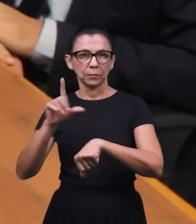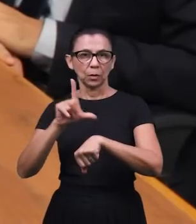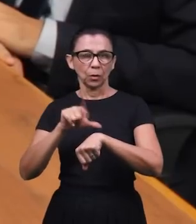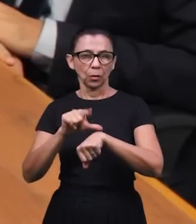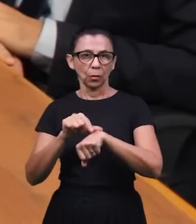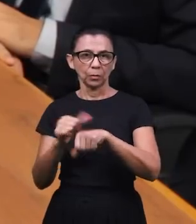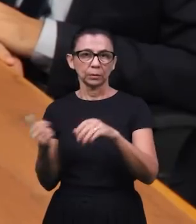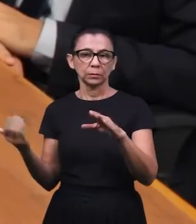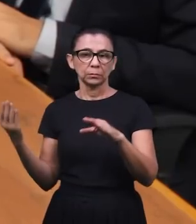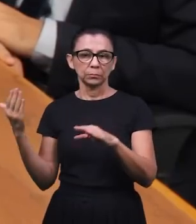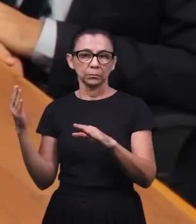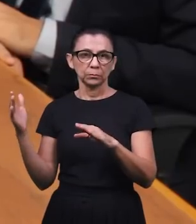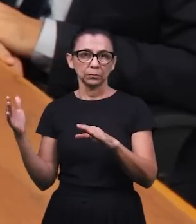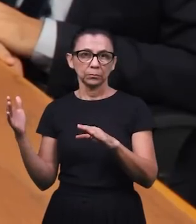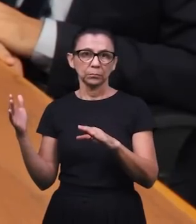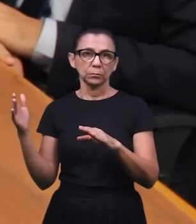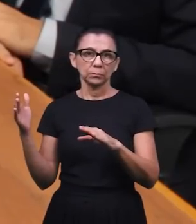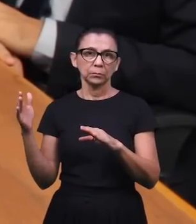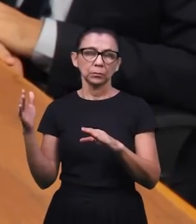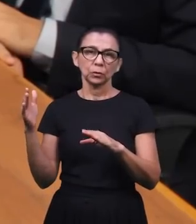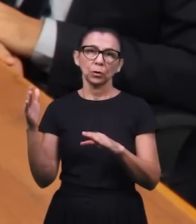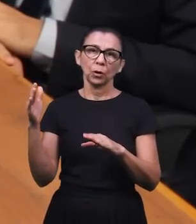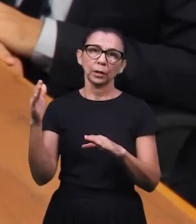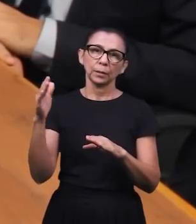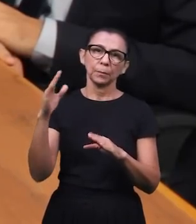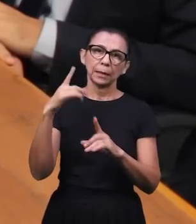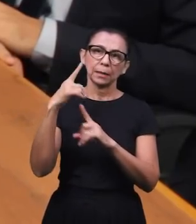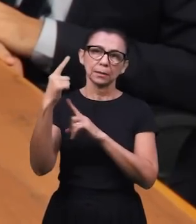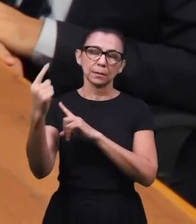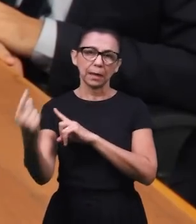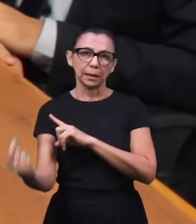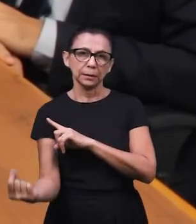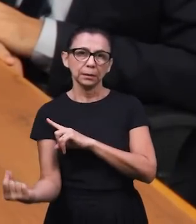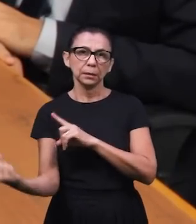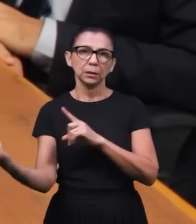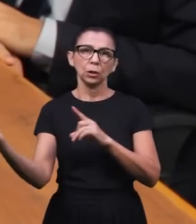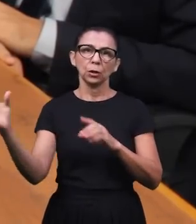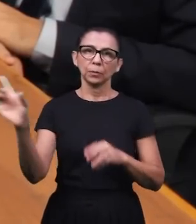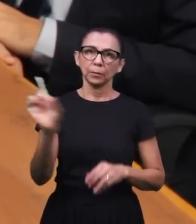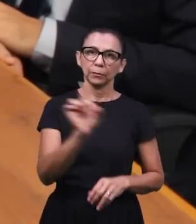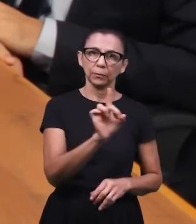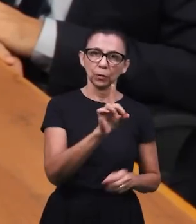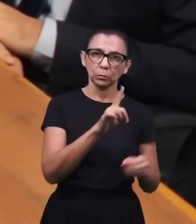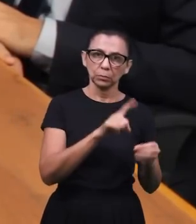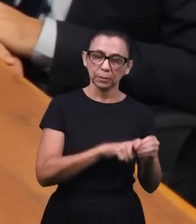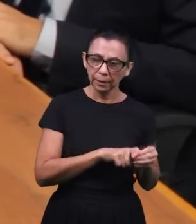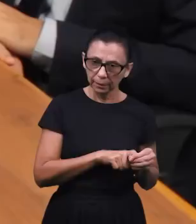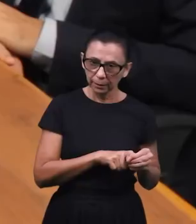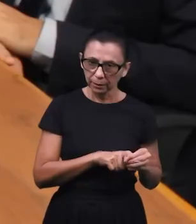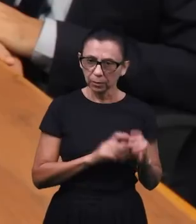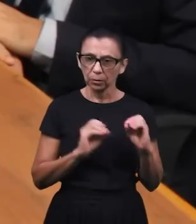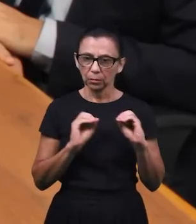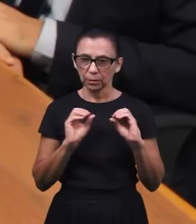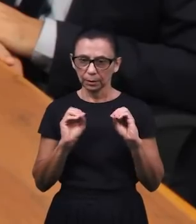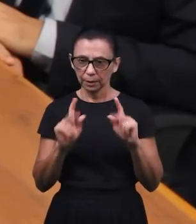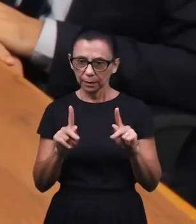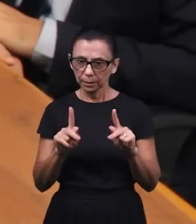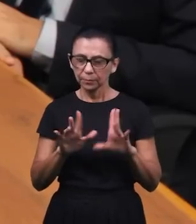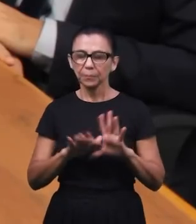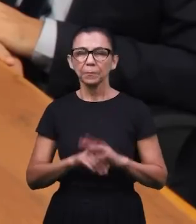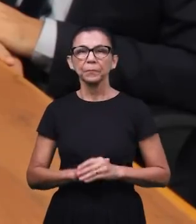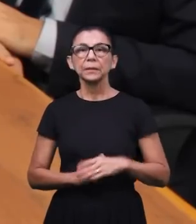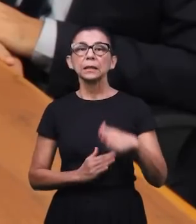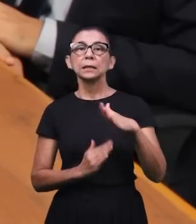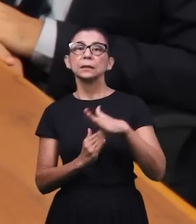hora. Aqui em casa tem hora para isso, para aquilo. E às vezes, os limites, como você vai, é uma expressão